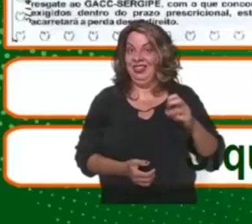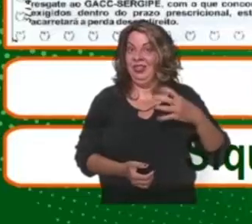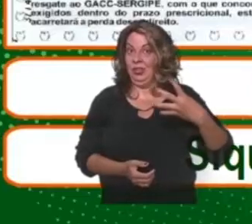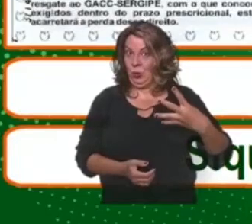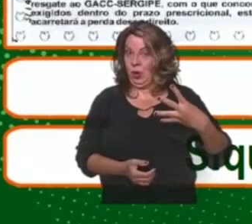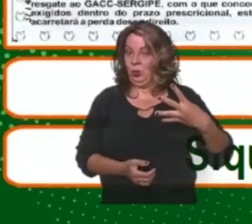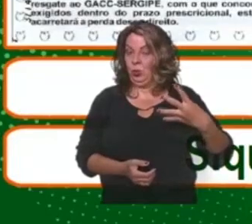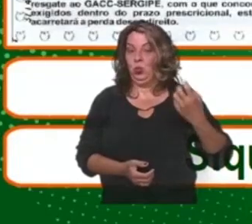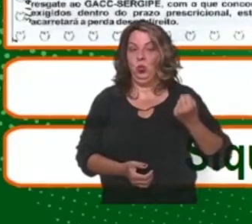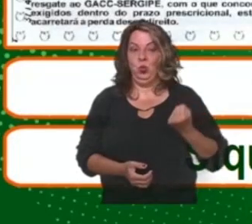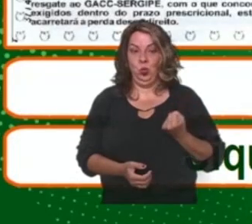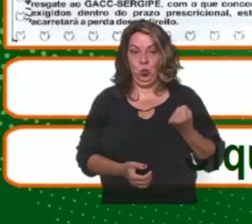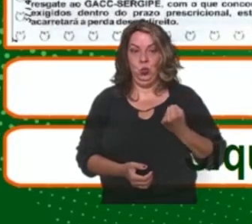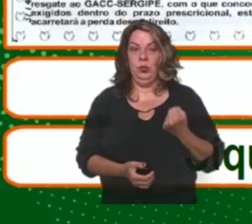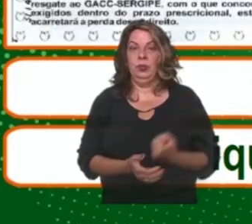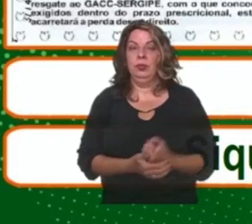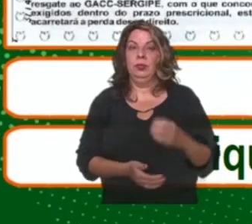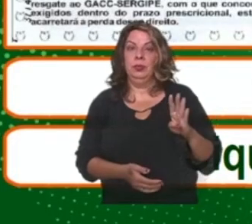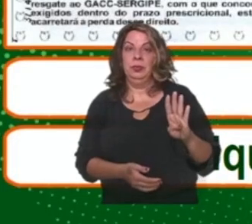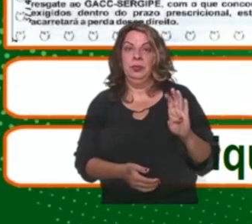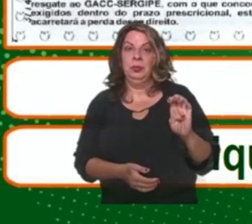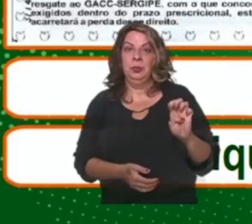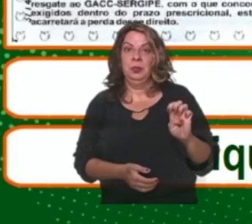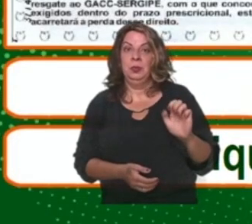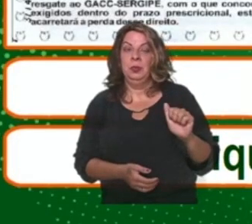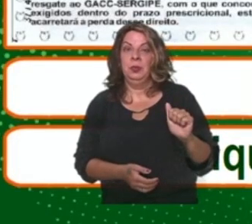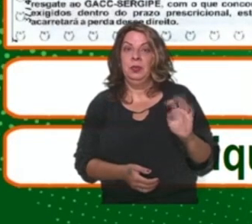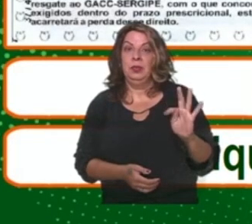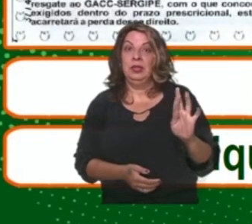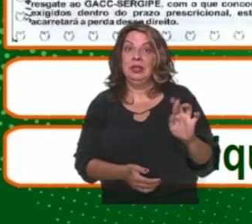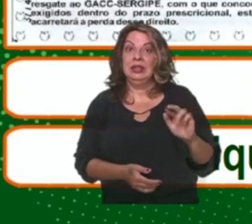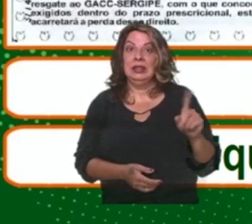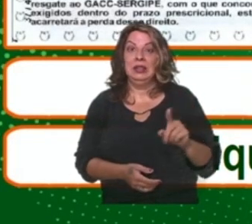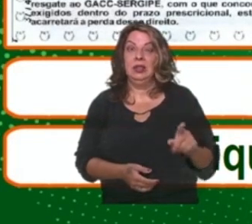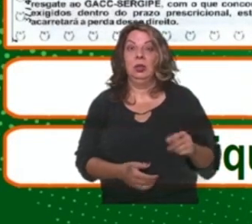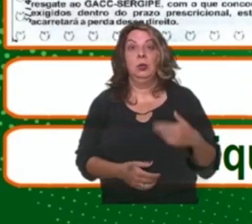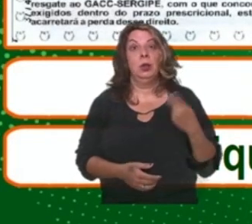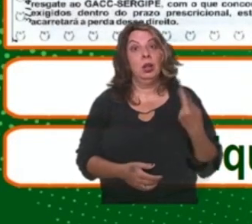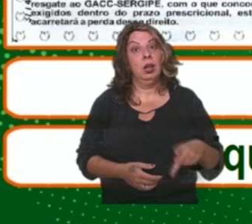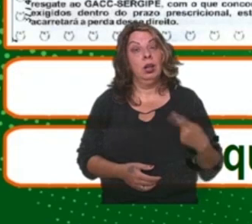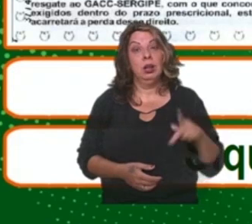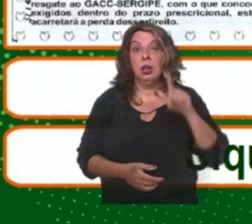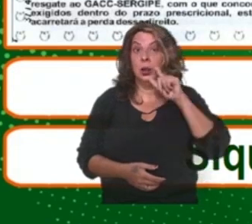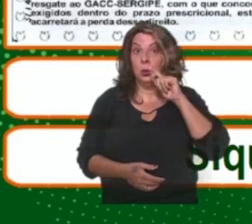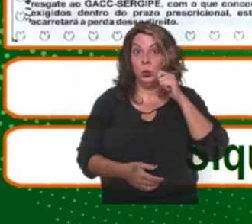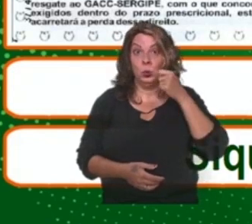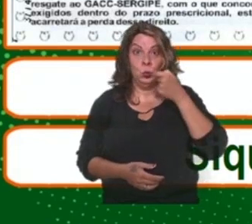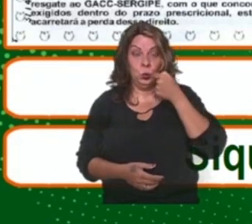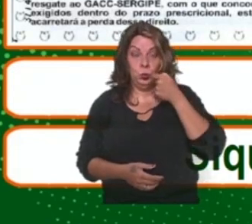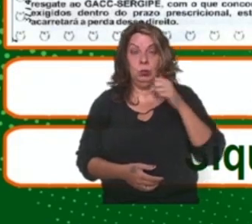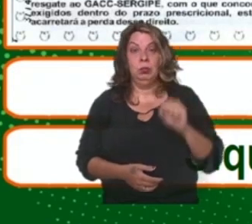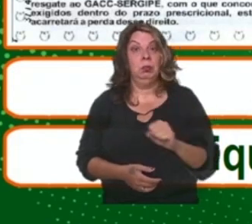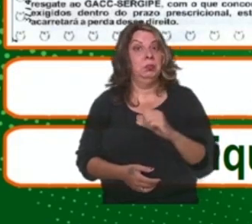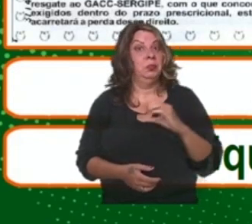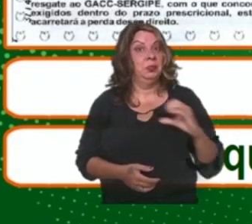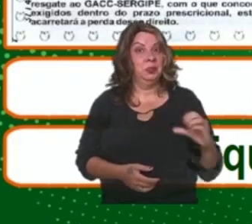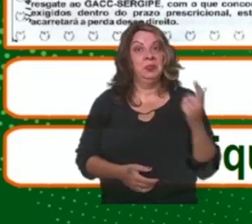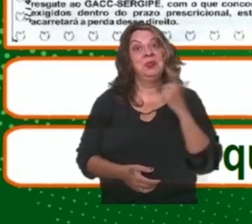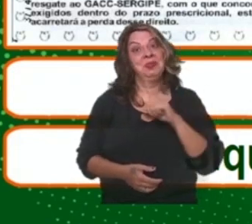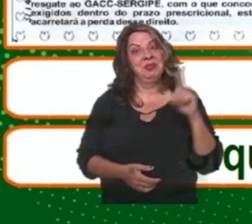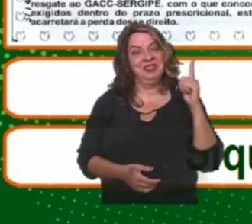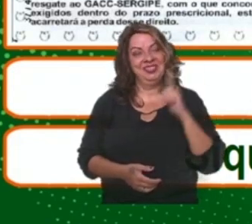696554. Essa é a numeração da Beatriz Alves Soares de Oliveira, mora no Novo Paraíso, aqui em Aracaju. Regional Siqueira Campos,